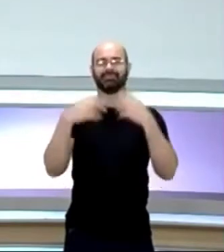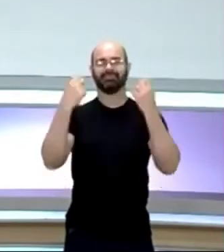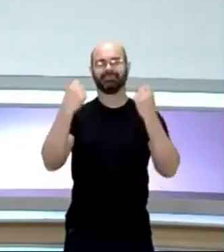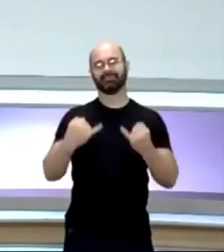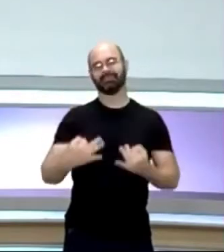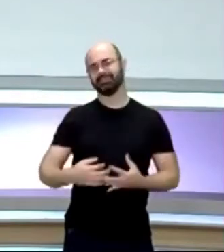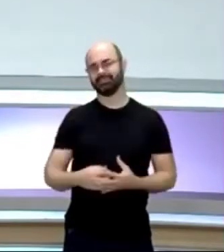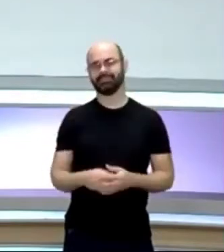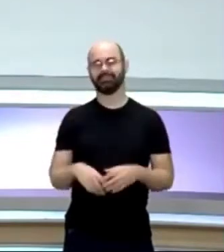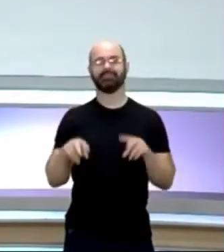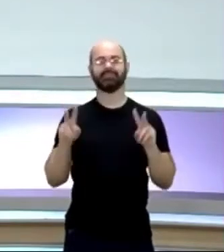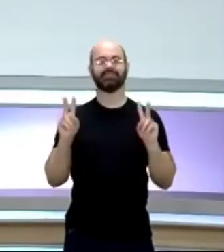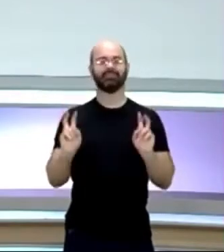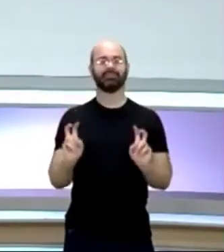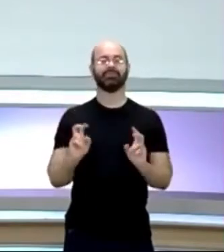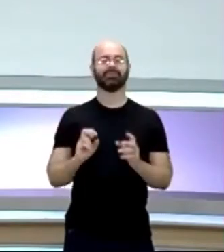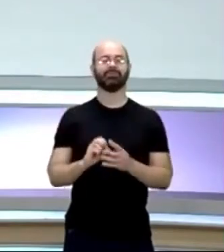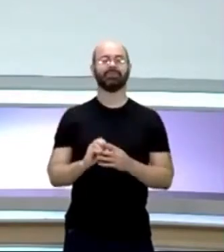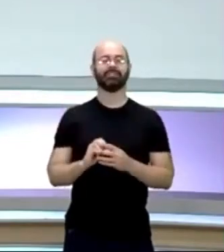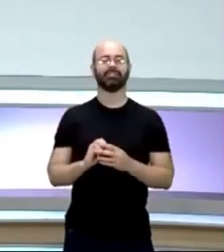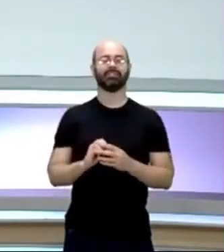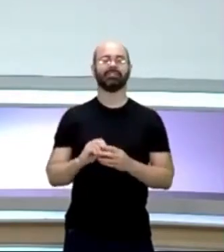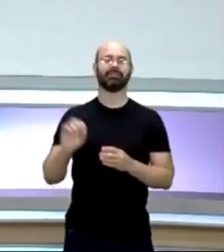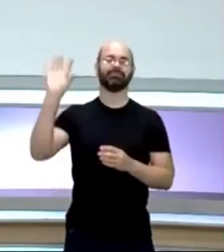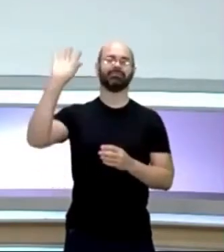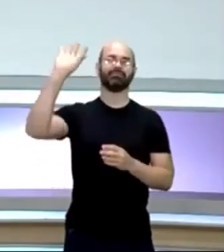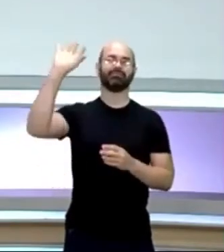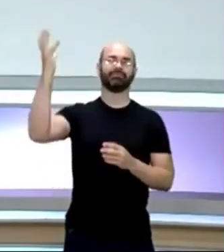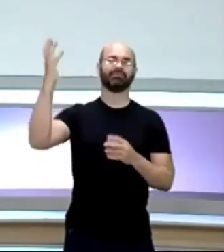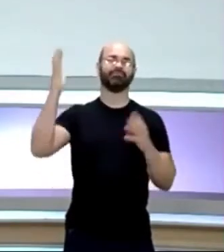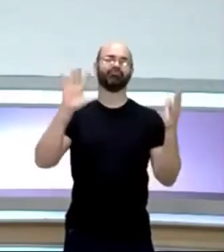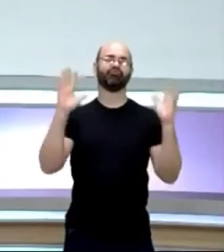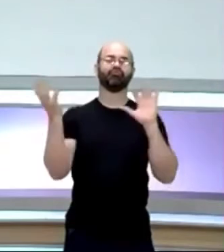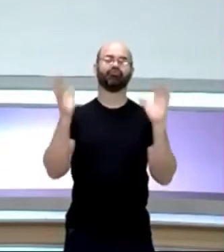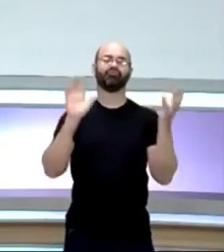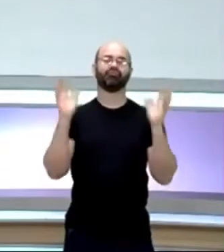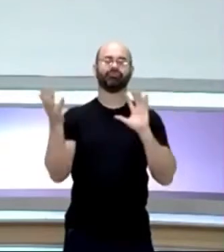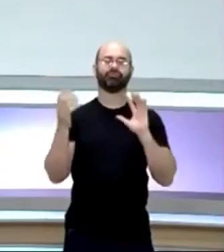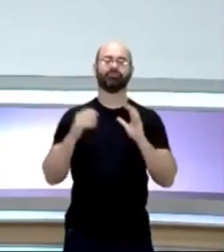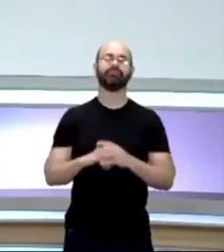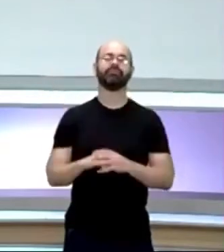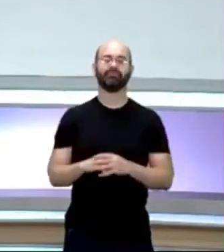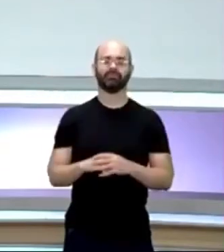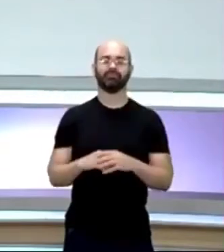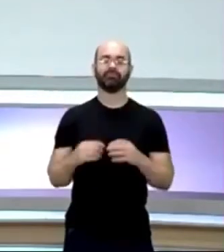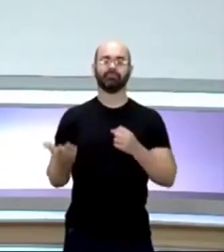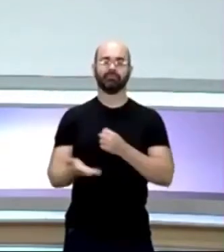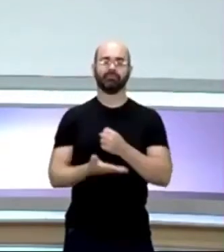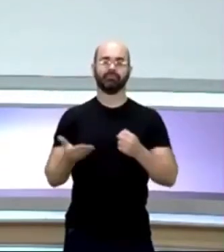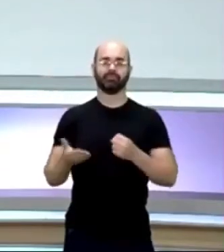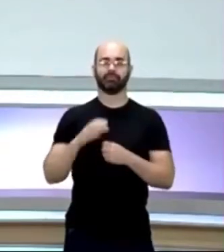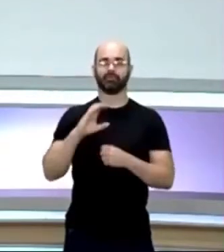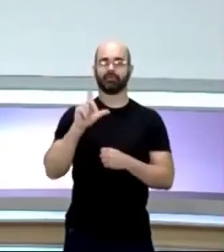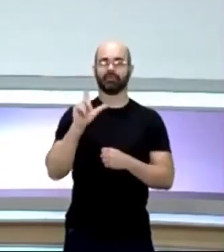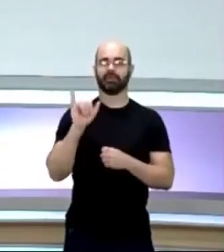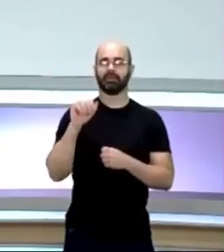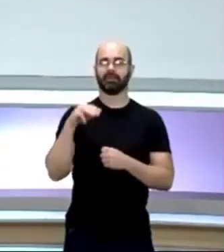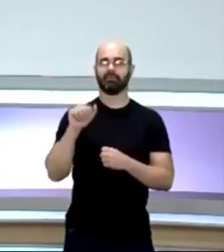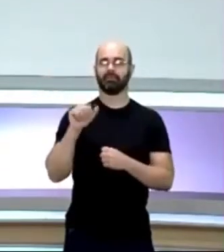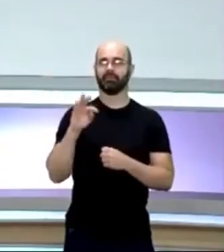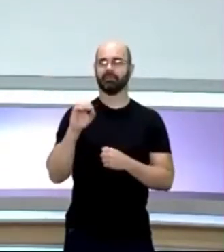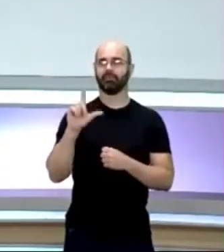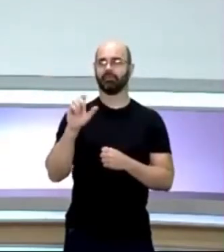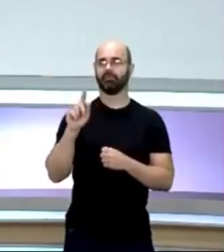falar, que é o assunto aí de dinâmica climática. Então os fundamentos da climatologia, né, vai ser bem destacado